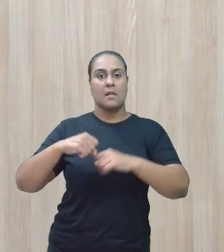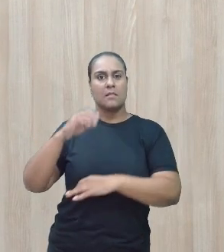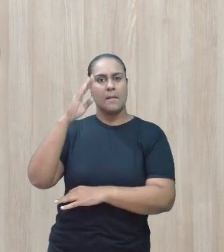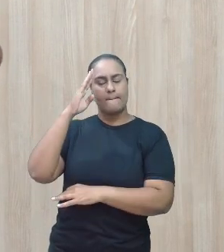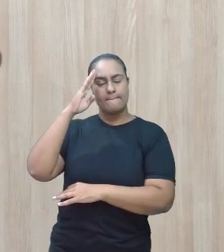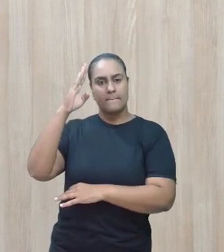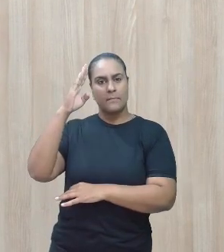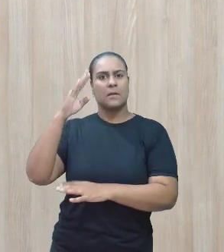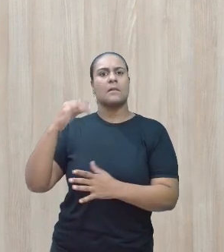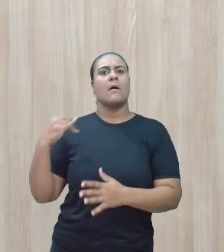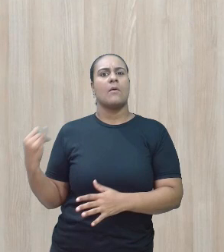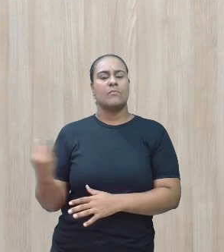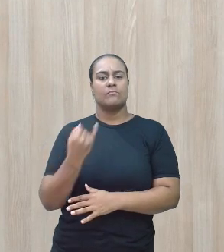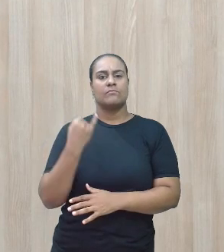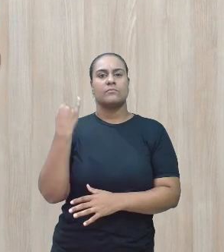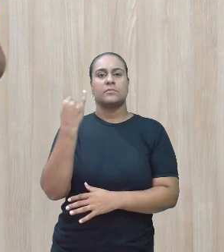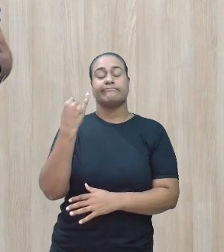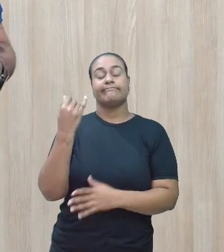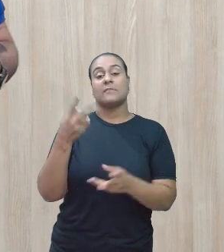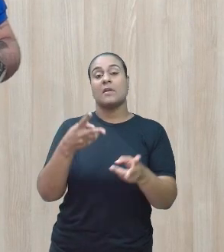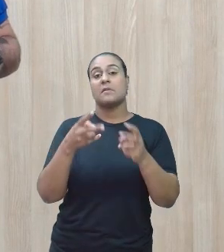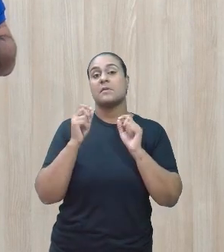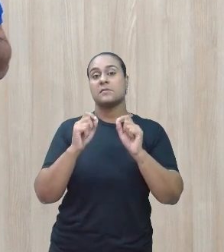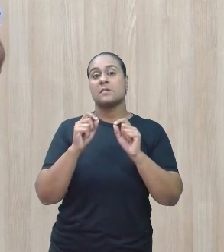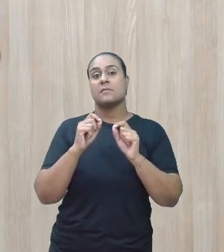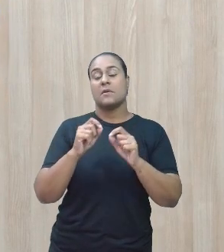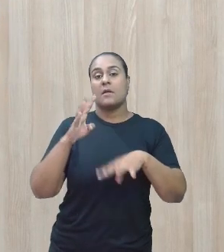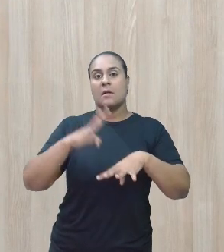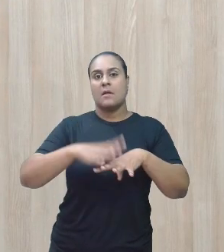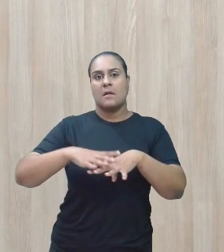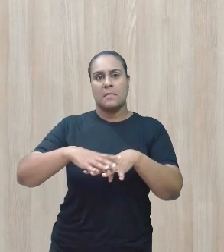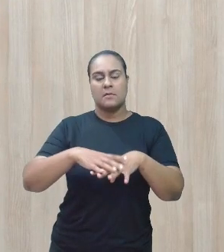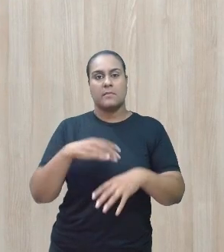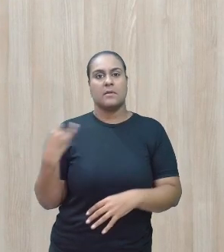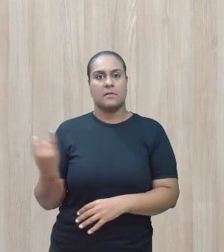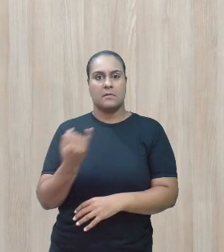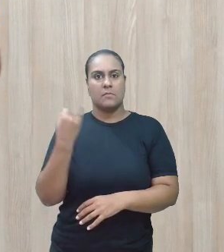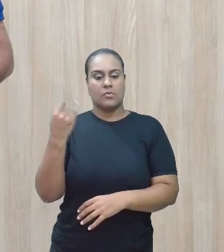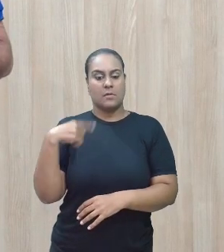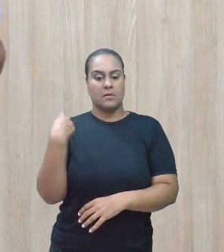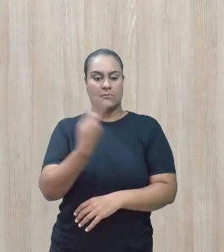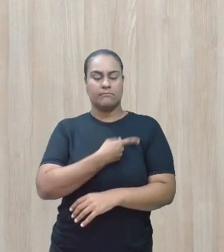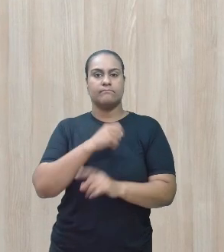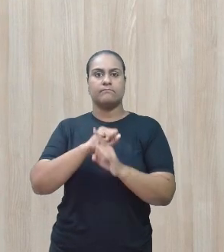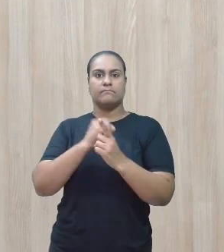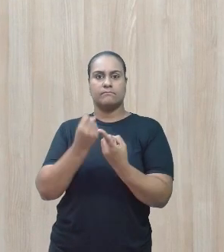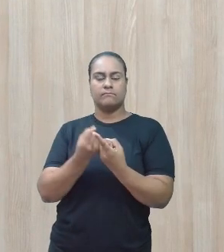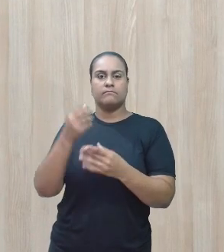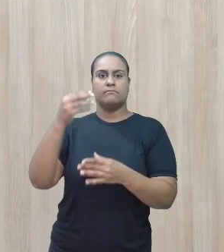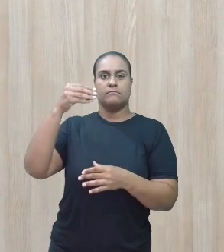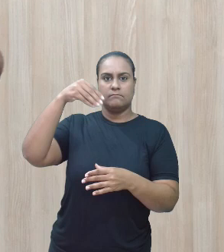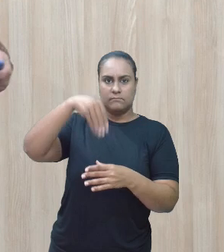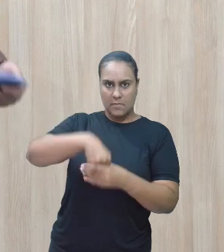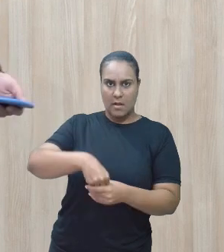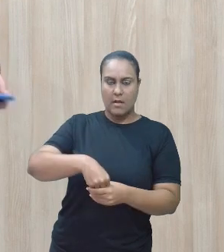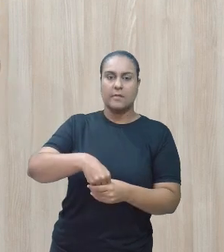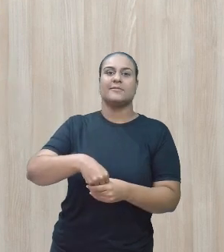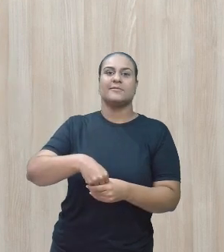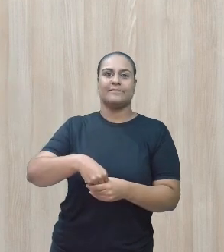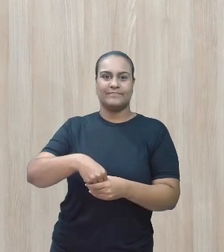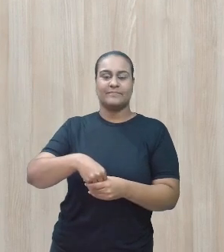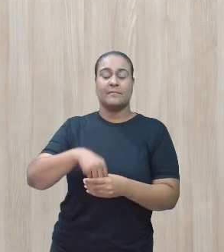Então, a gente percebe que a matemática ela tem a sua importância na nossa sociedade, nas civilizações